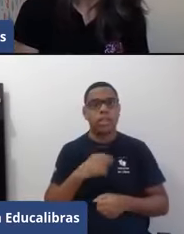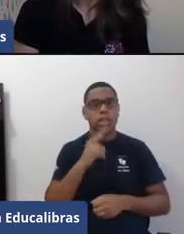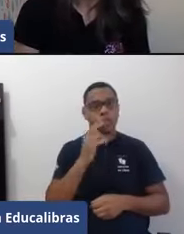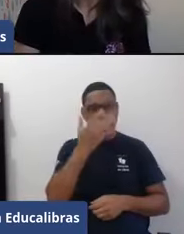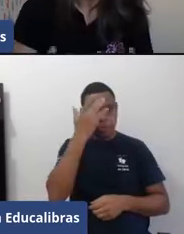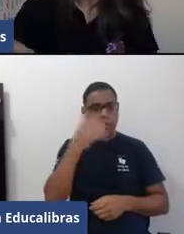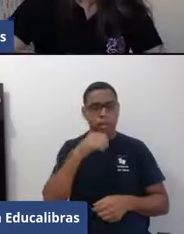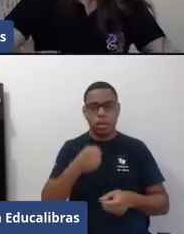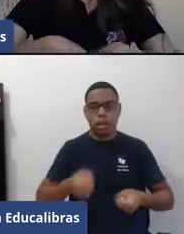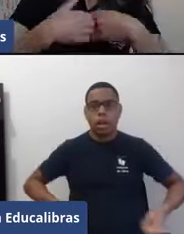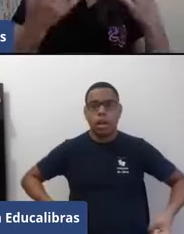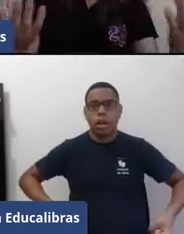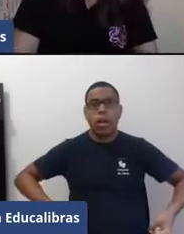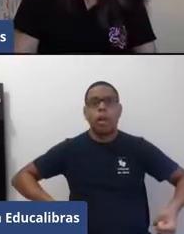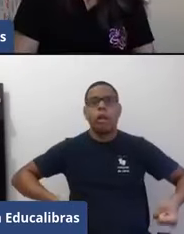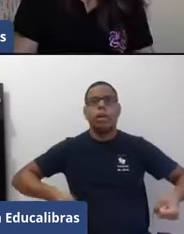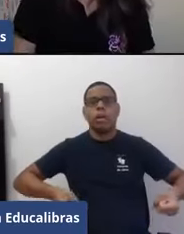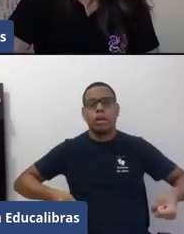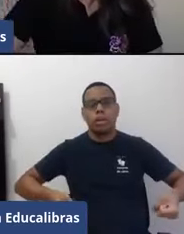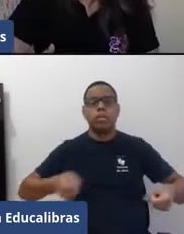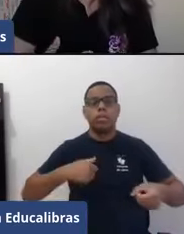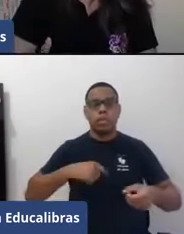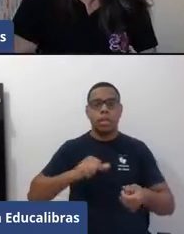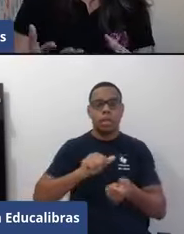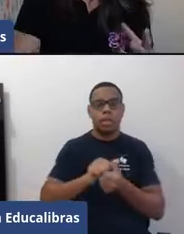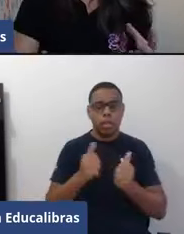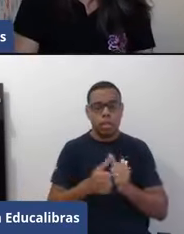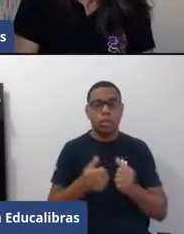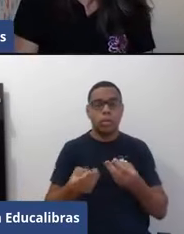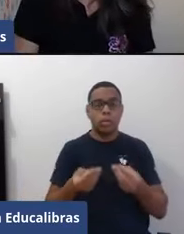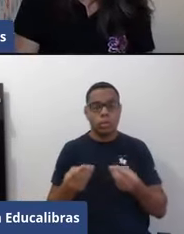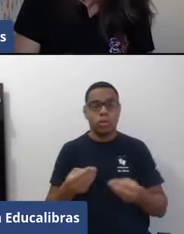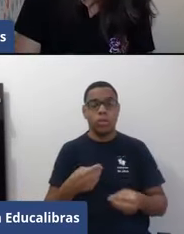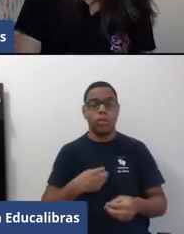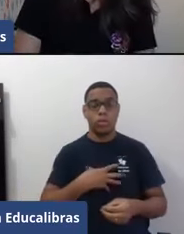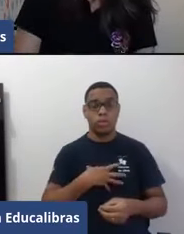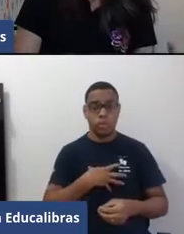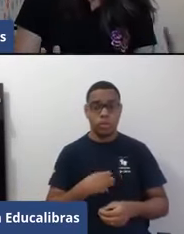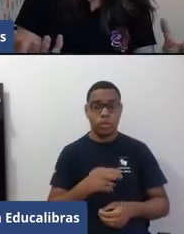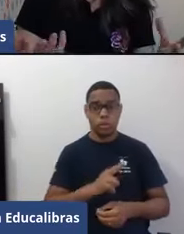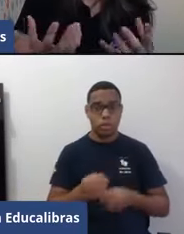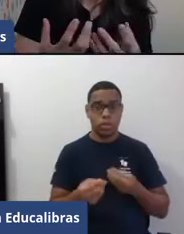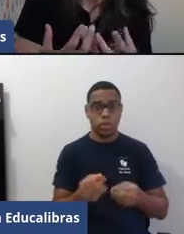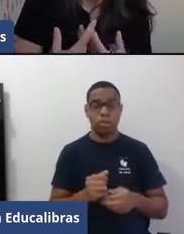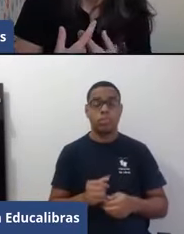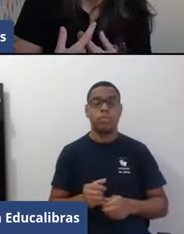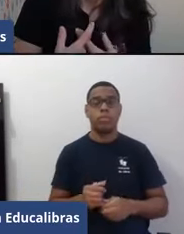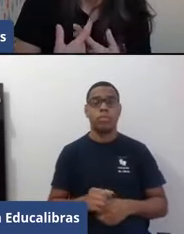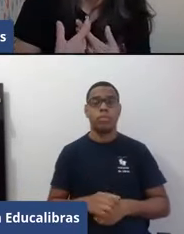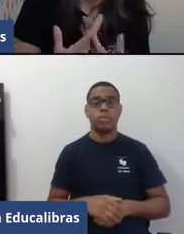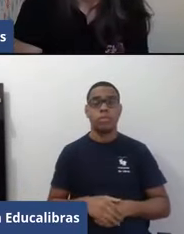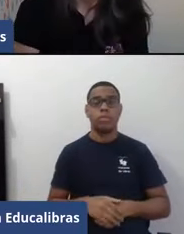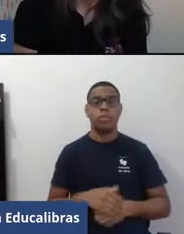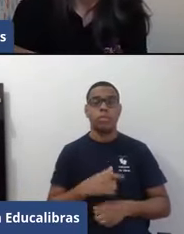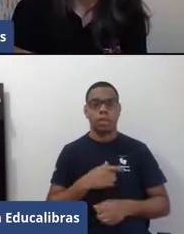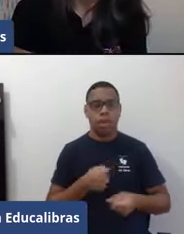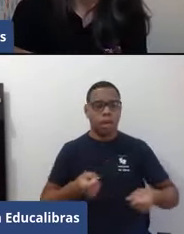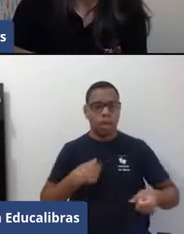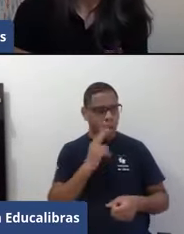de rodas, né, com adaptações que os seus filhos precisam usar, assim, chega a ser,